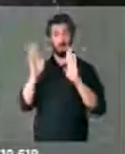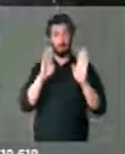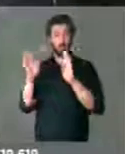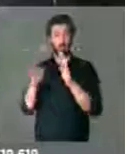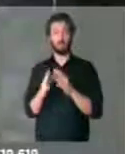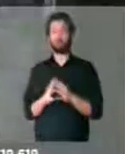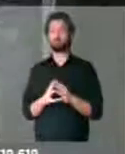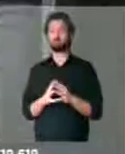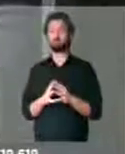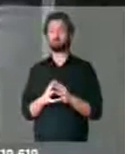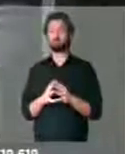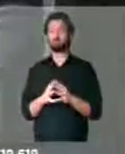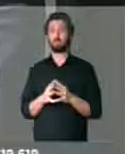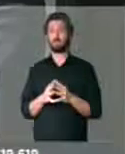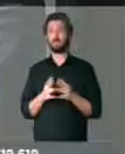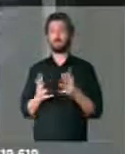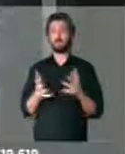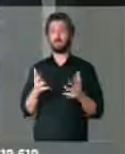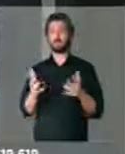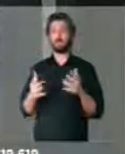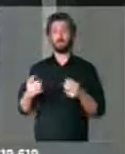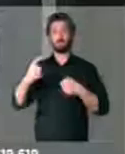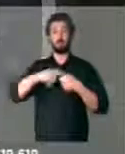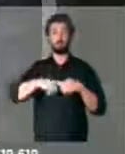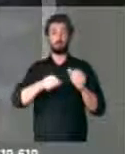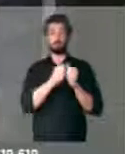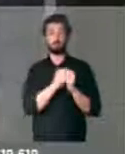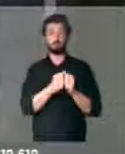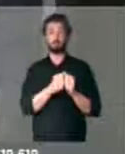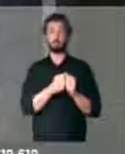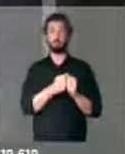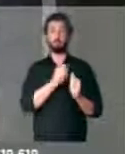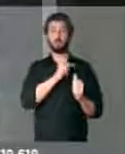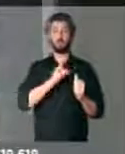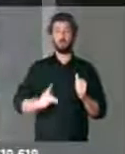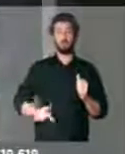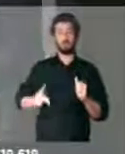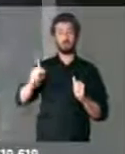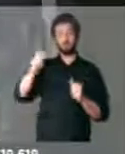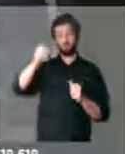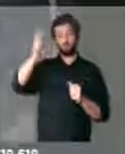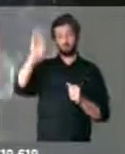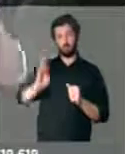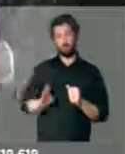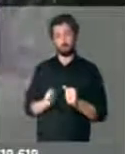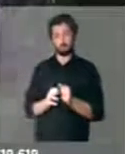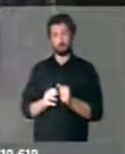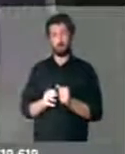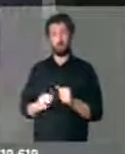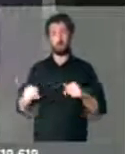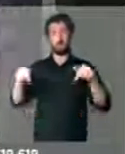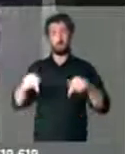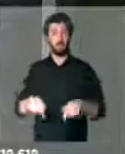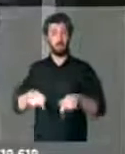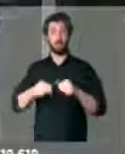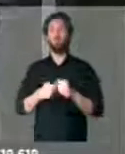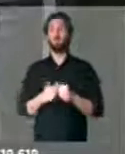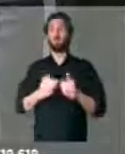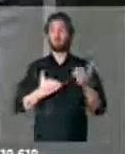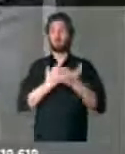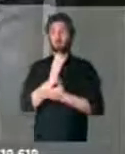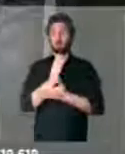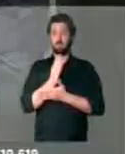período em parceria com a Presidência da República. Aqui nós